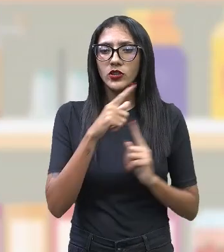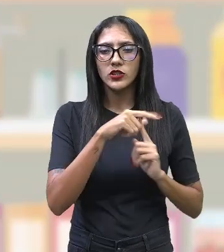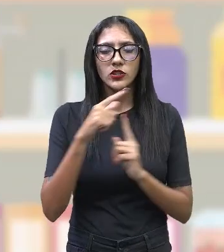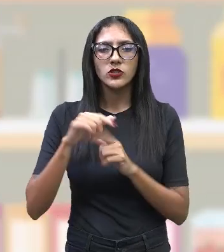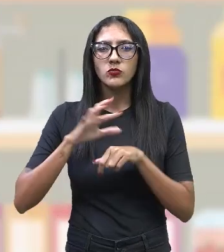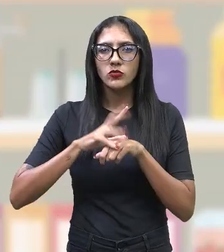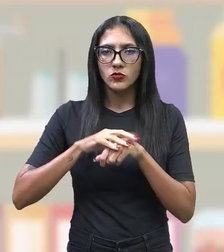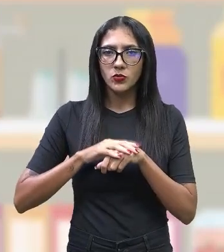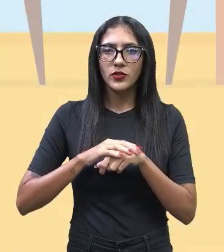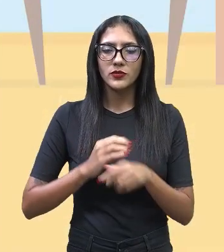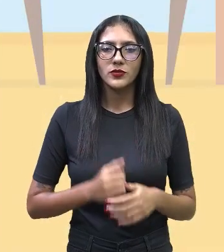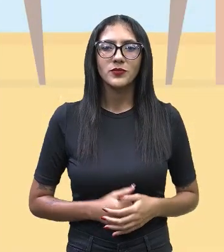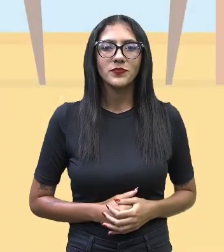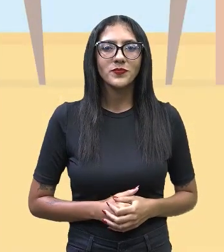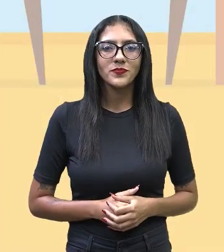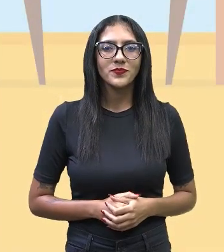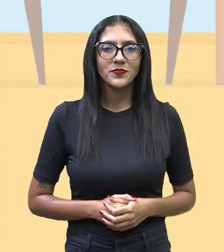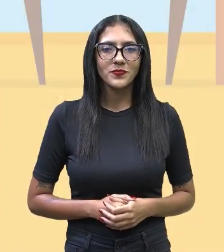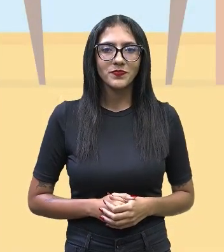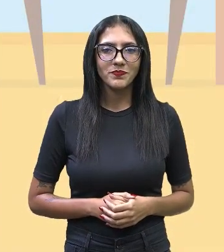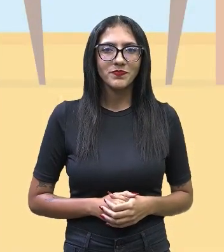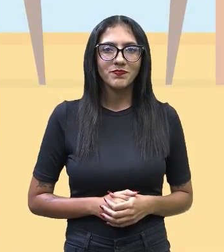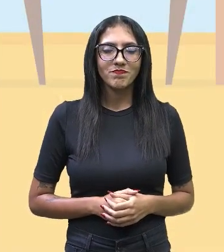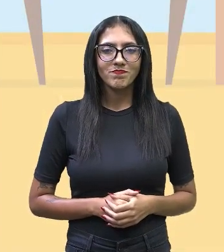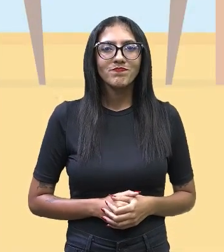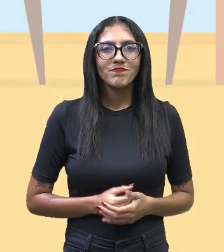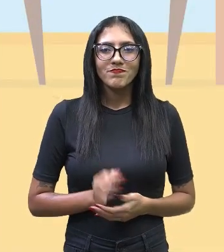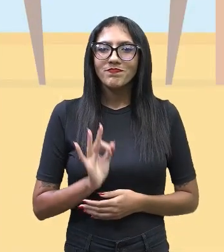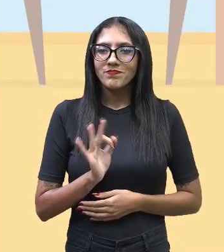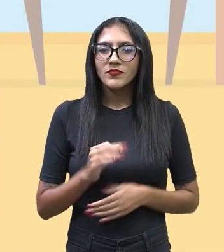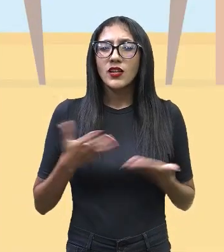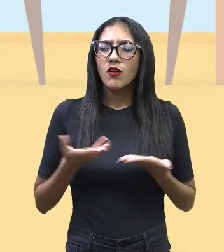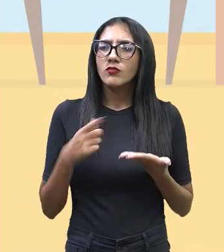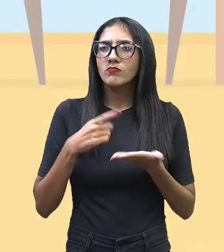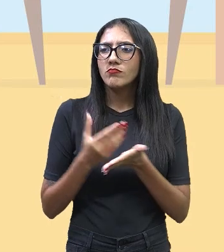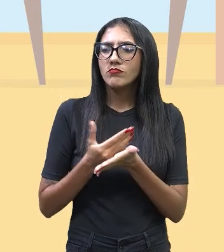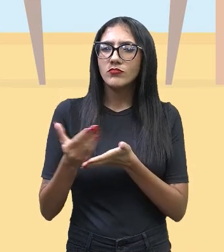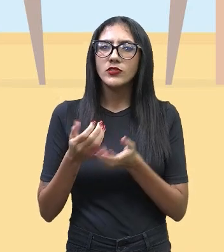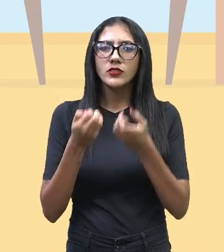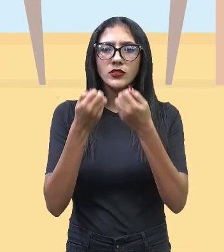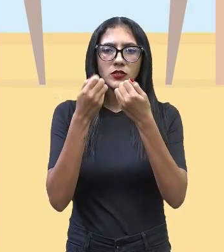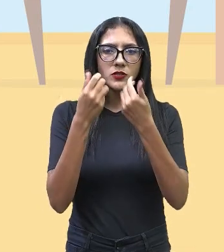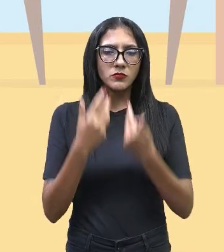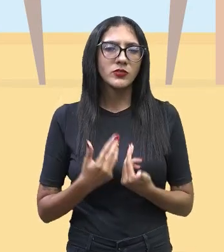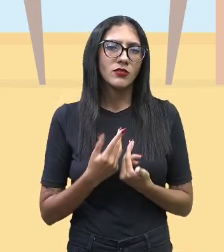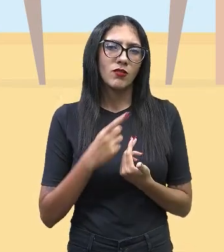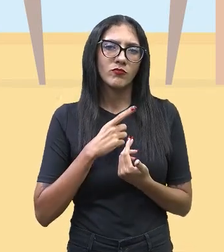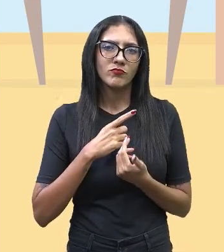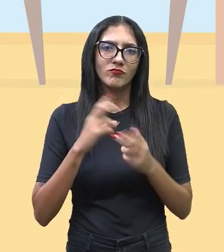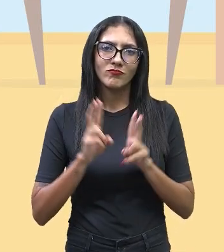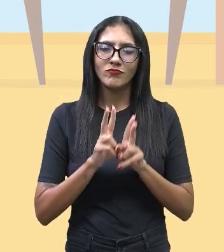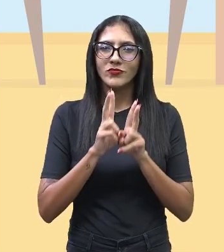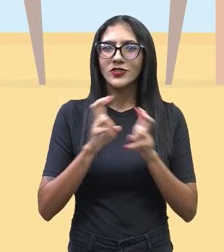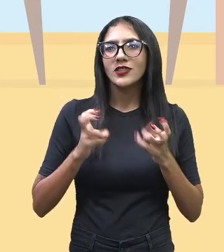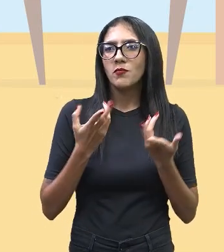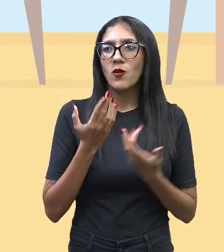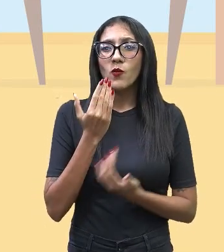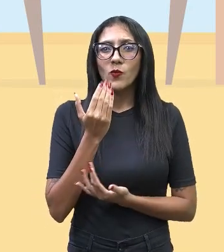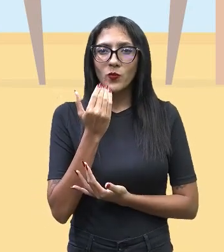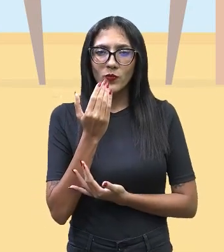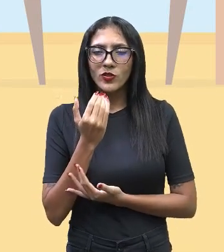os alimentos, né? Perfeito, então, doutor. Então, vamos conversar um pouquinho, já que a gente está falando sobre essa questão de